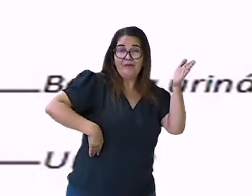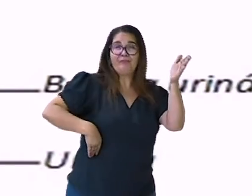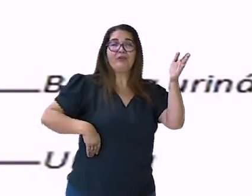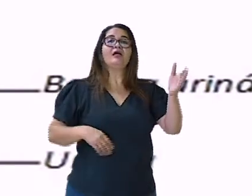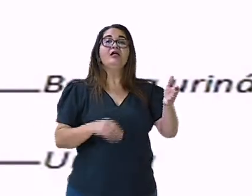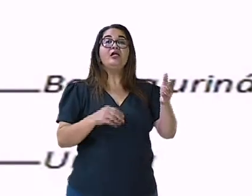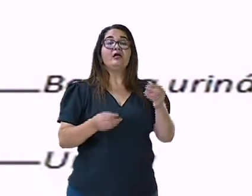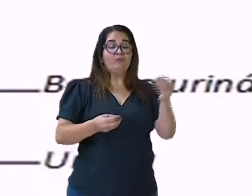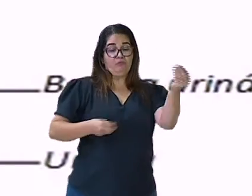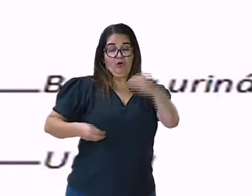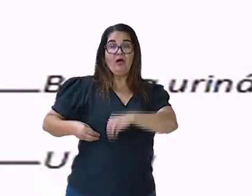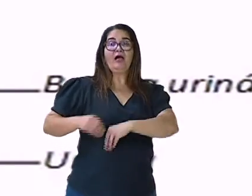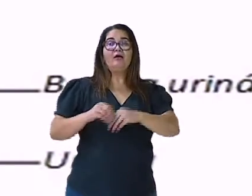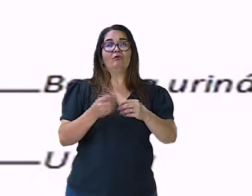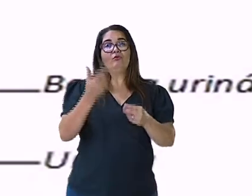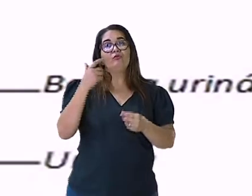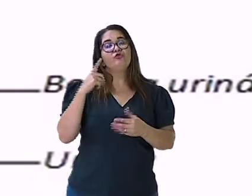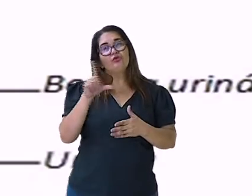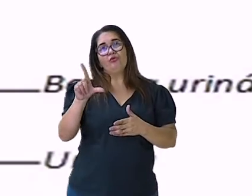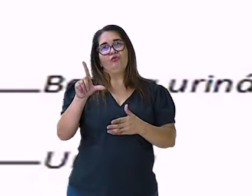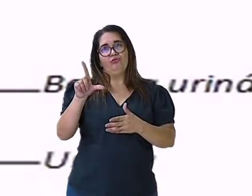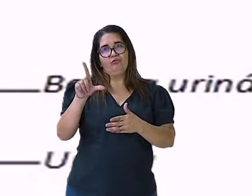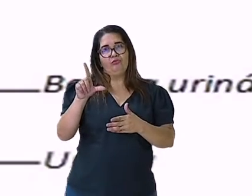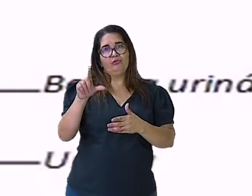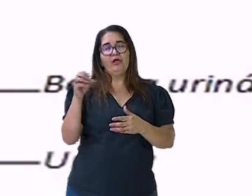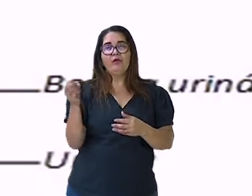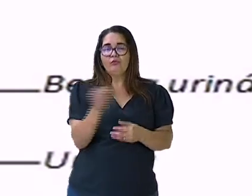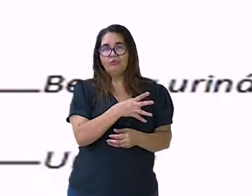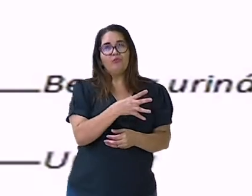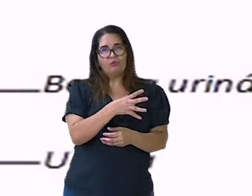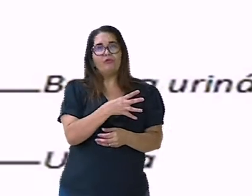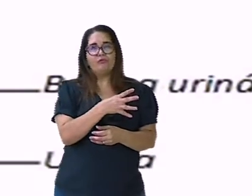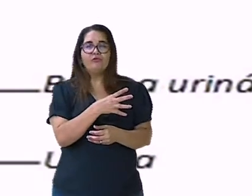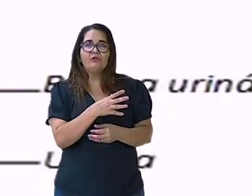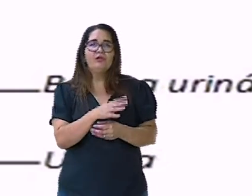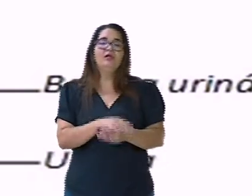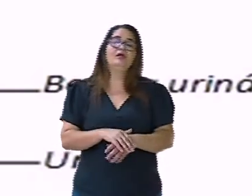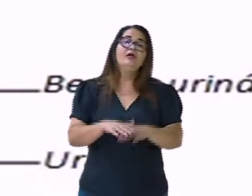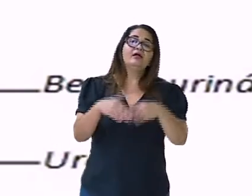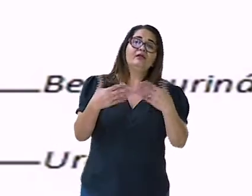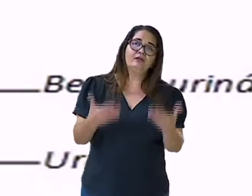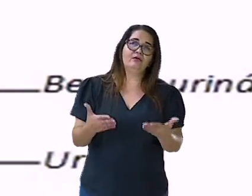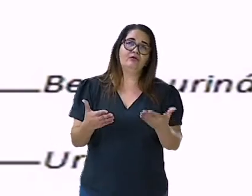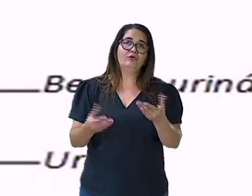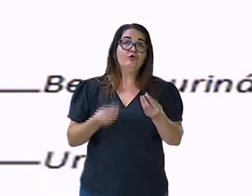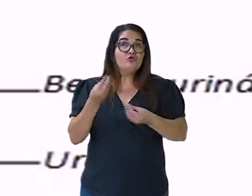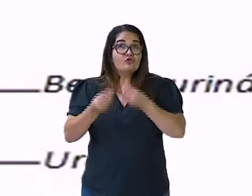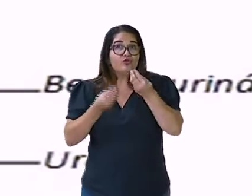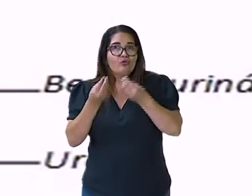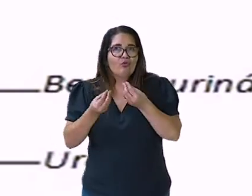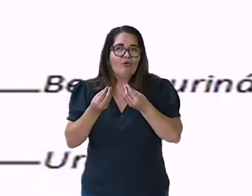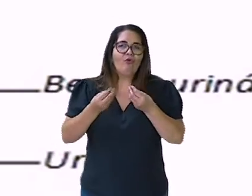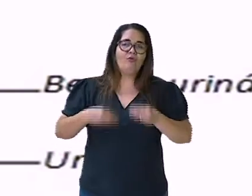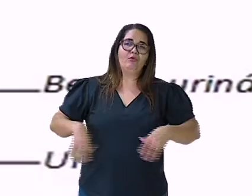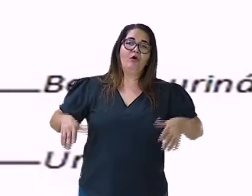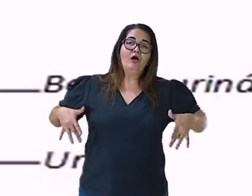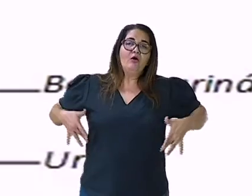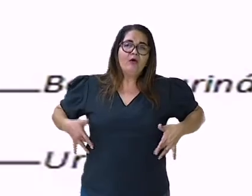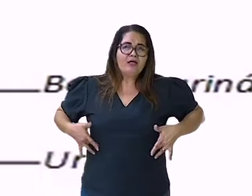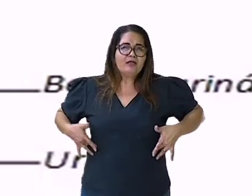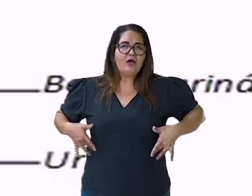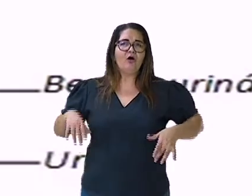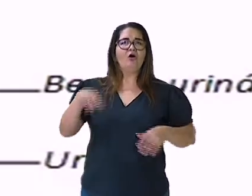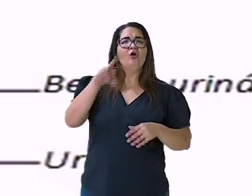nosso corpo, também trazendo essa função controlada. Os rins, eles vão